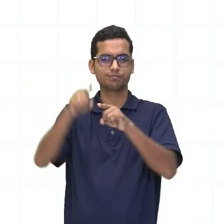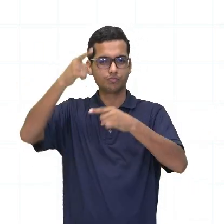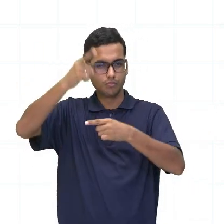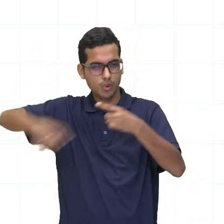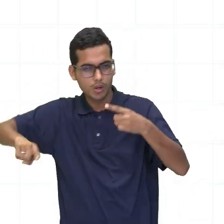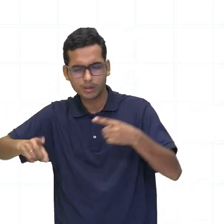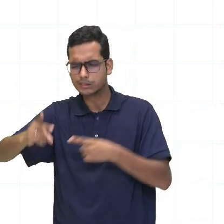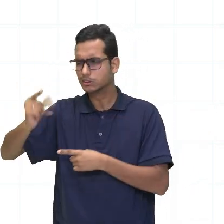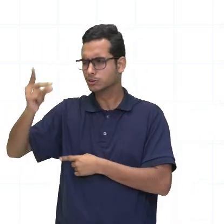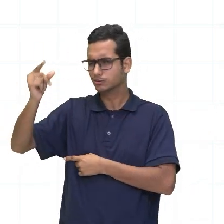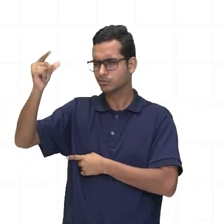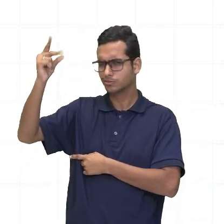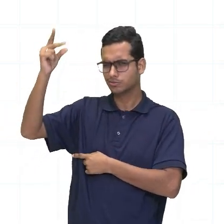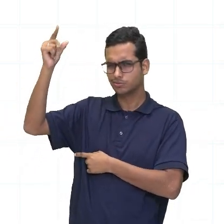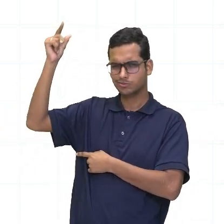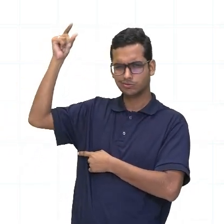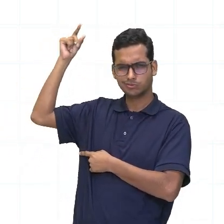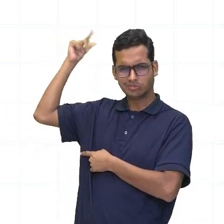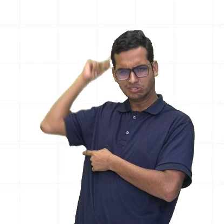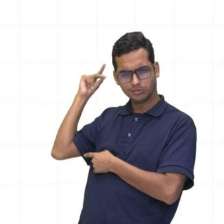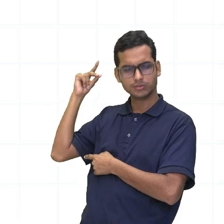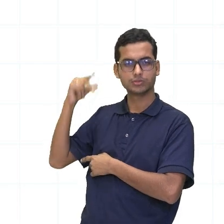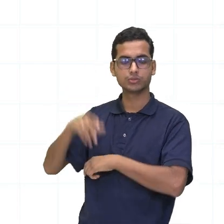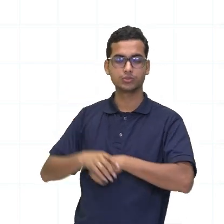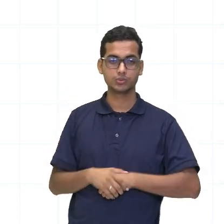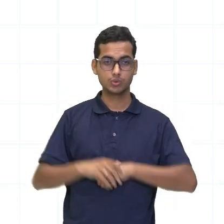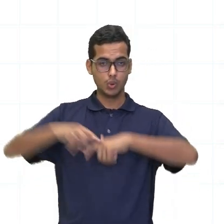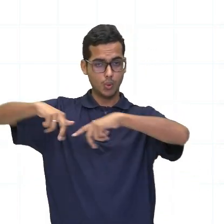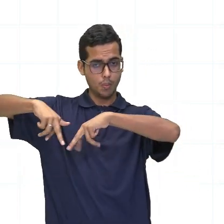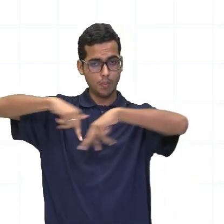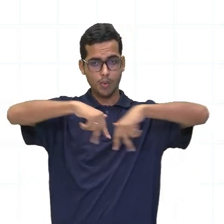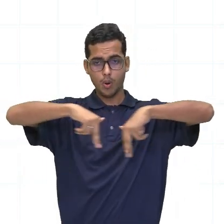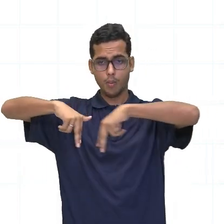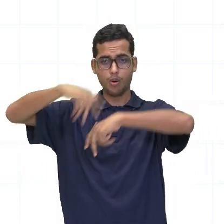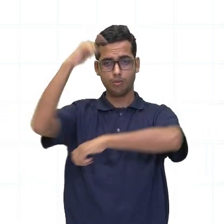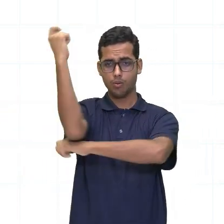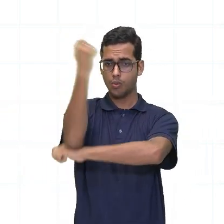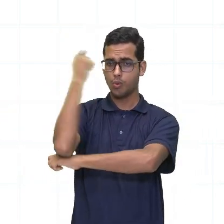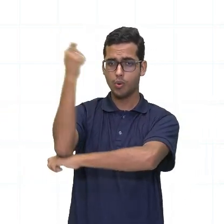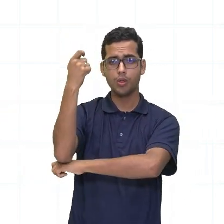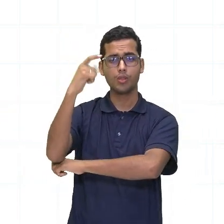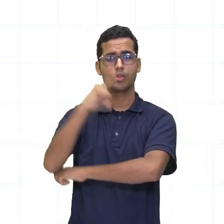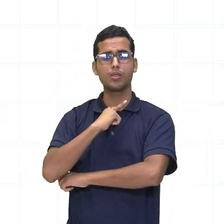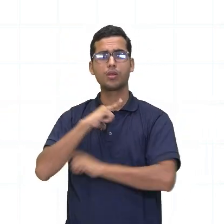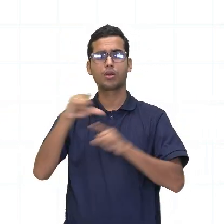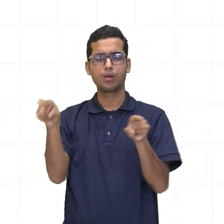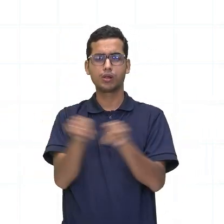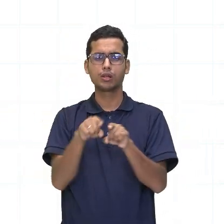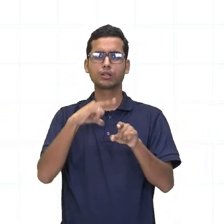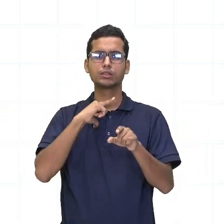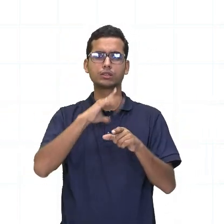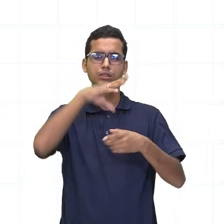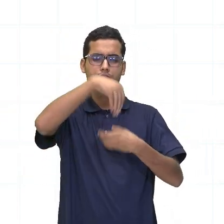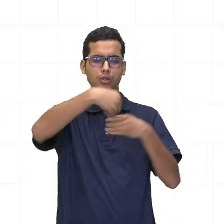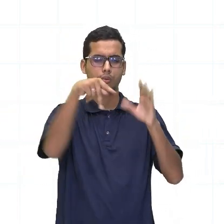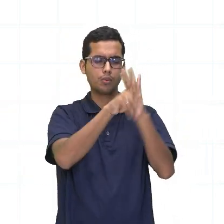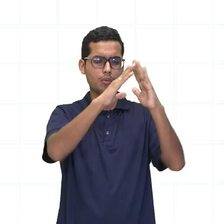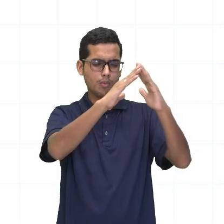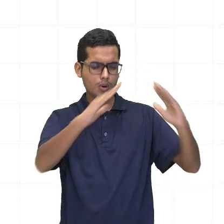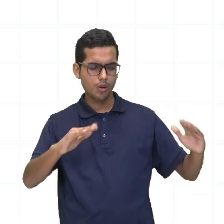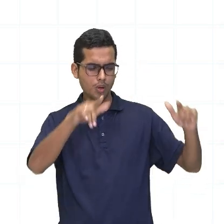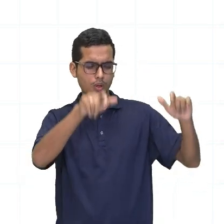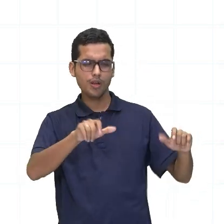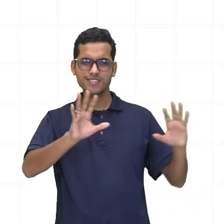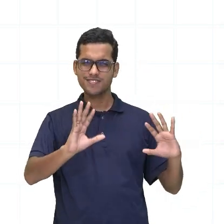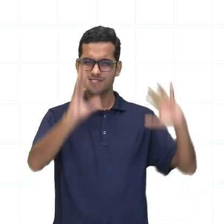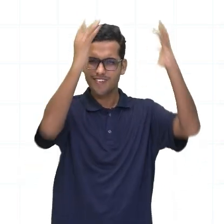nos primórdios, lá no início, o tango, ele era dançado, né, nos cabarés, e era, vamos chamar,